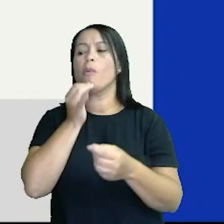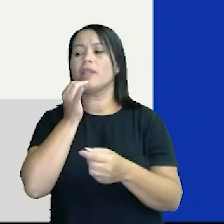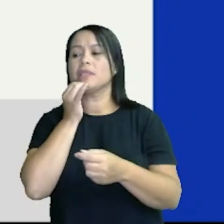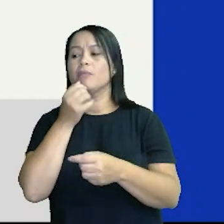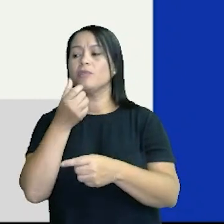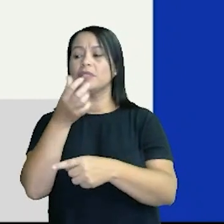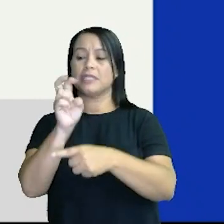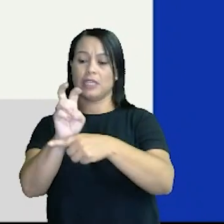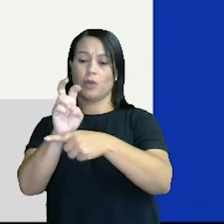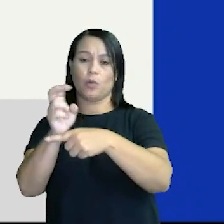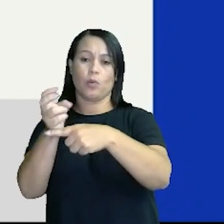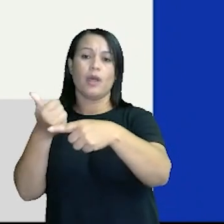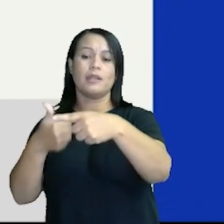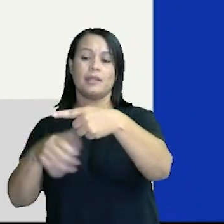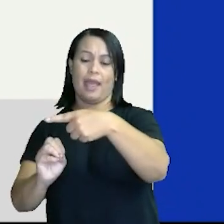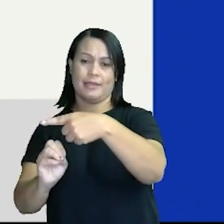maneira: